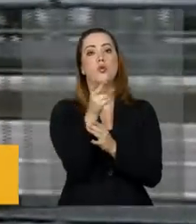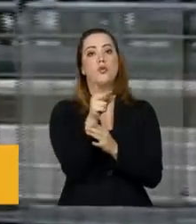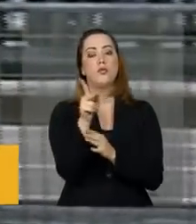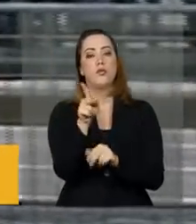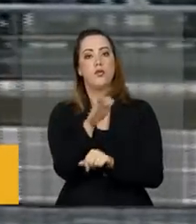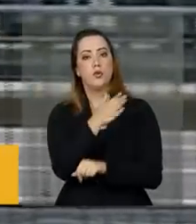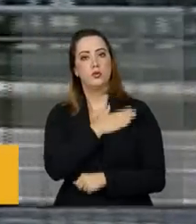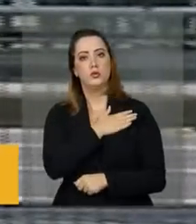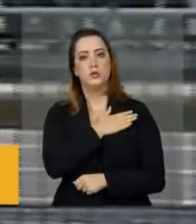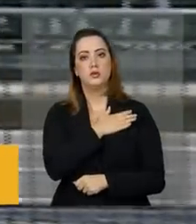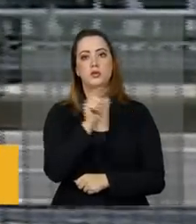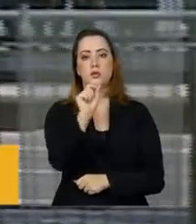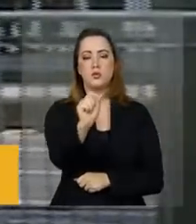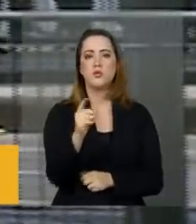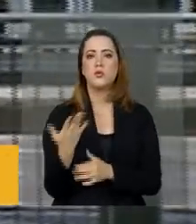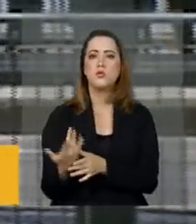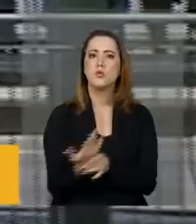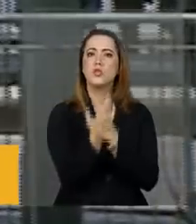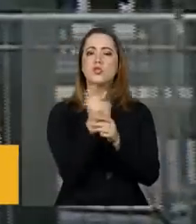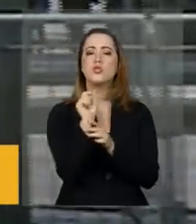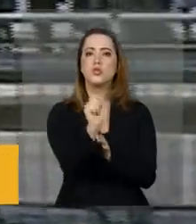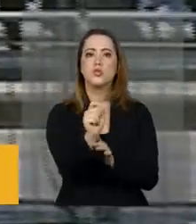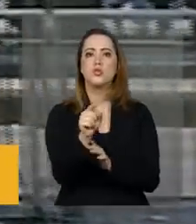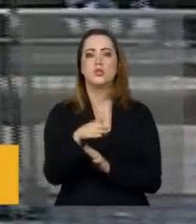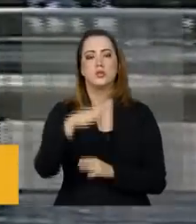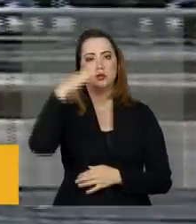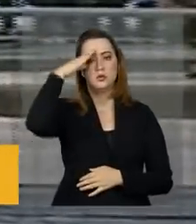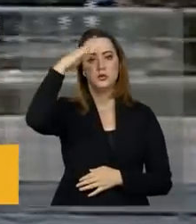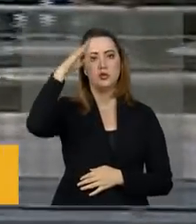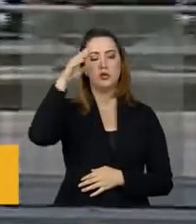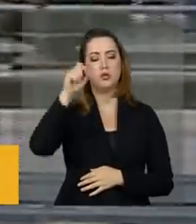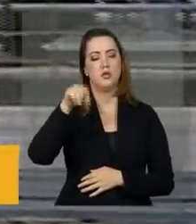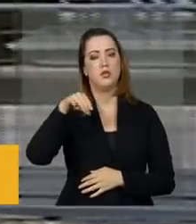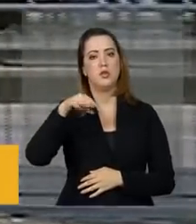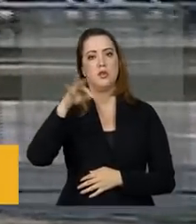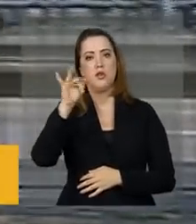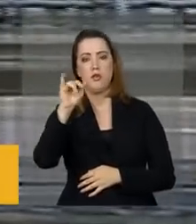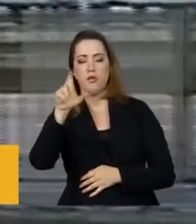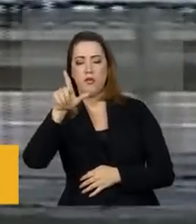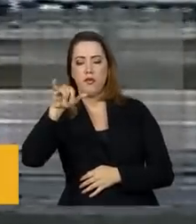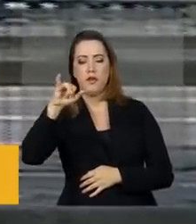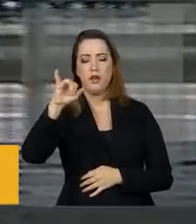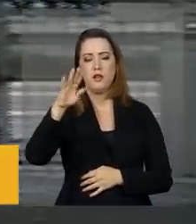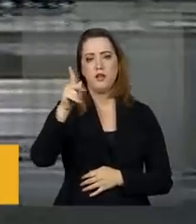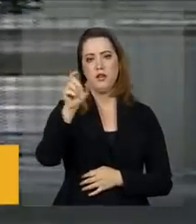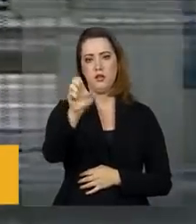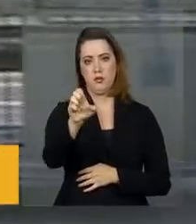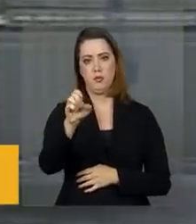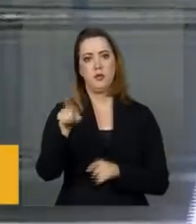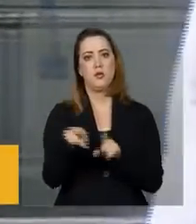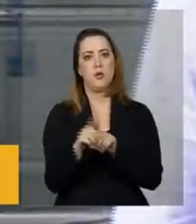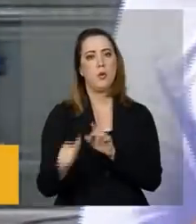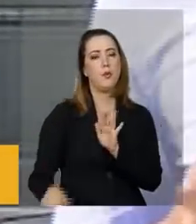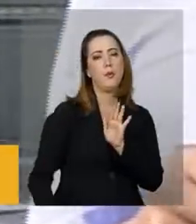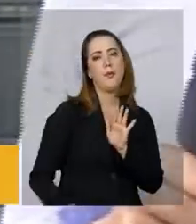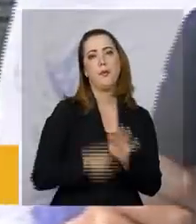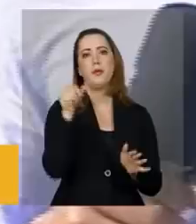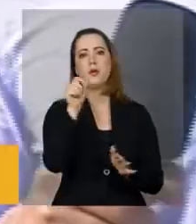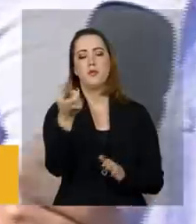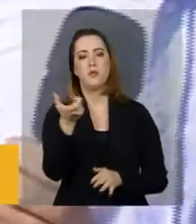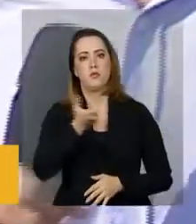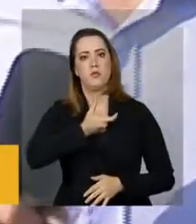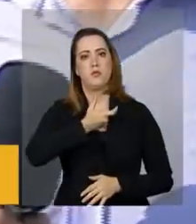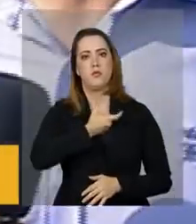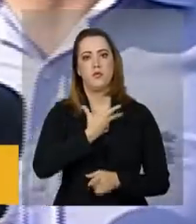conduzir essa chama vai ser o sargento do Exército, Felipe Vu, que foi o primeiro ganhador de medalhas nos